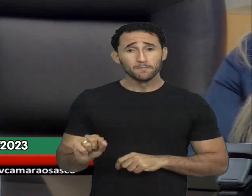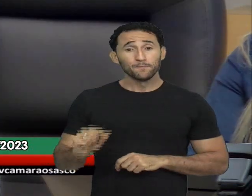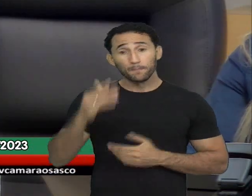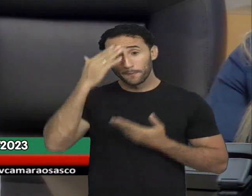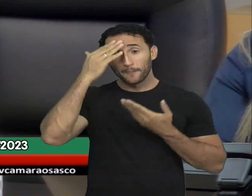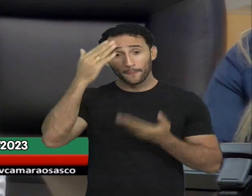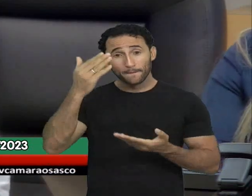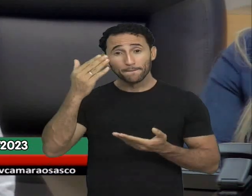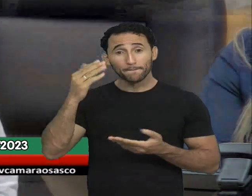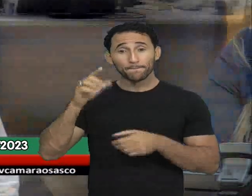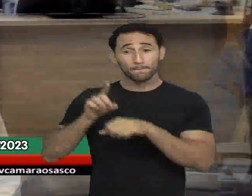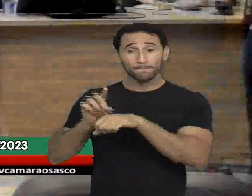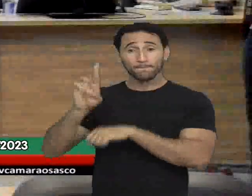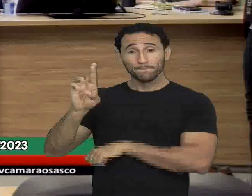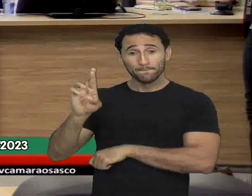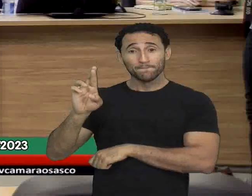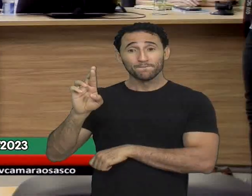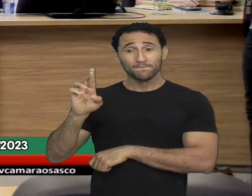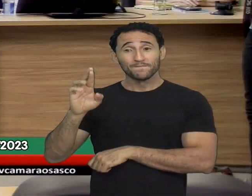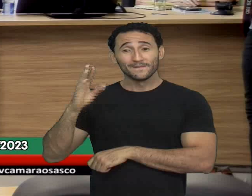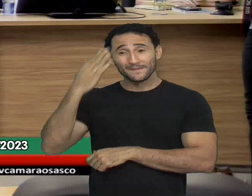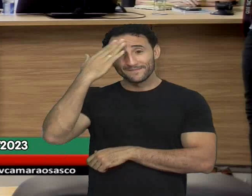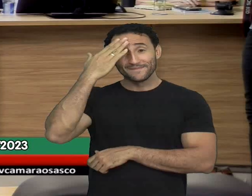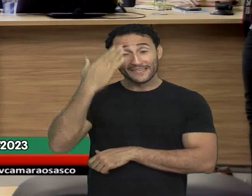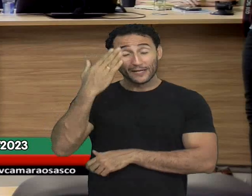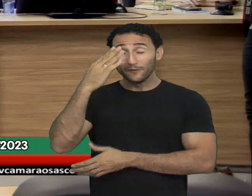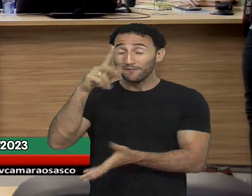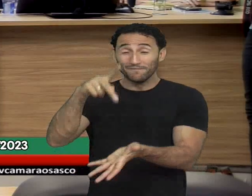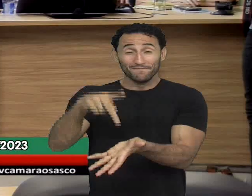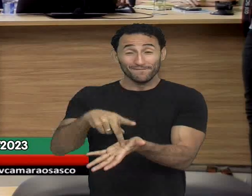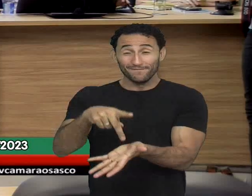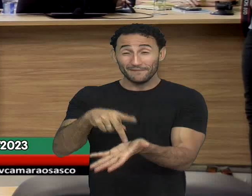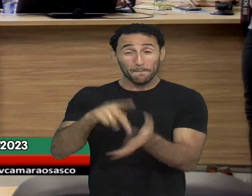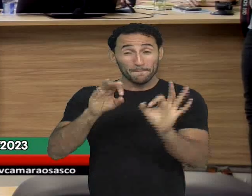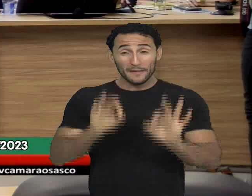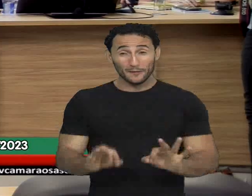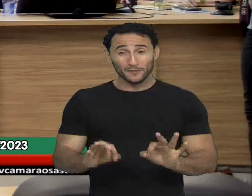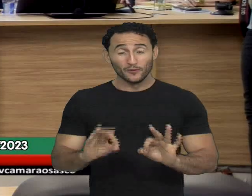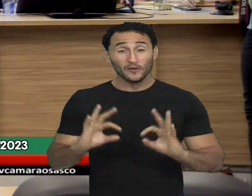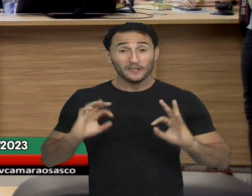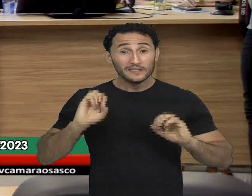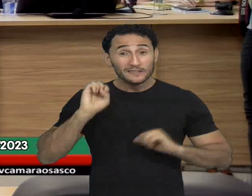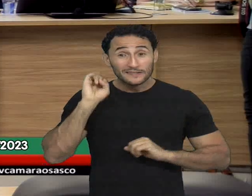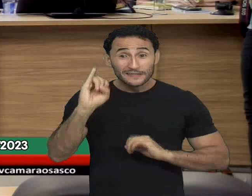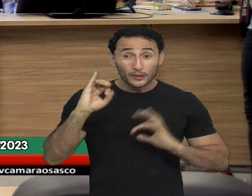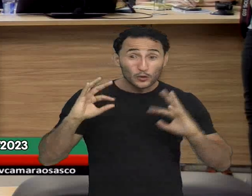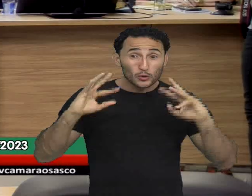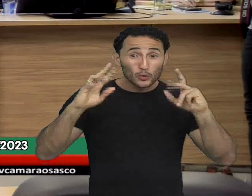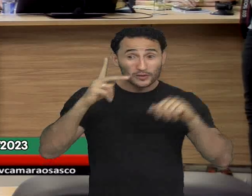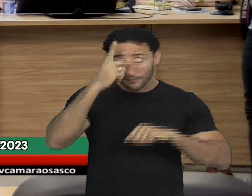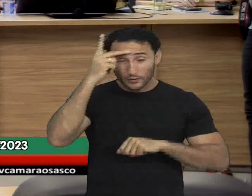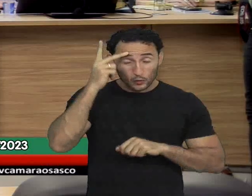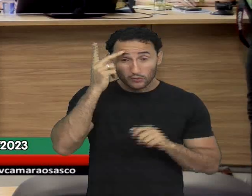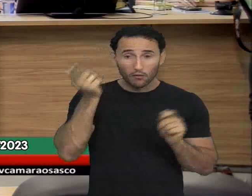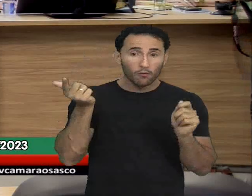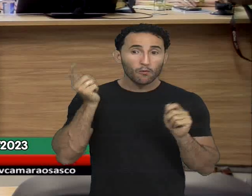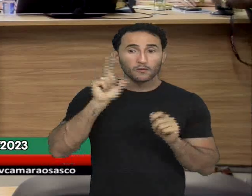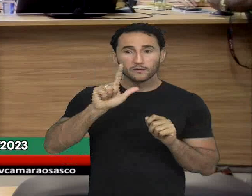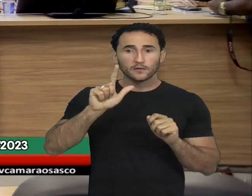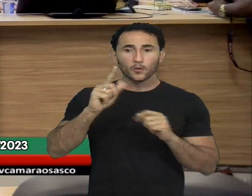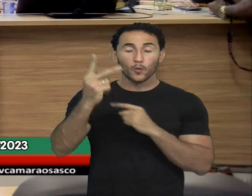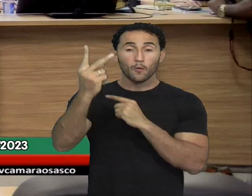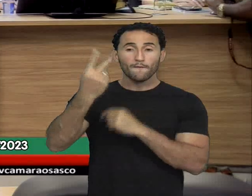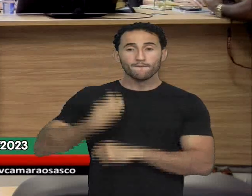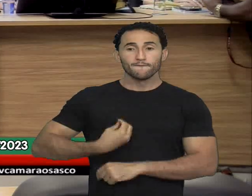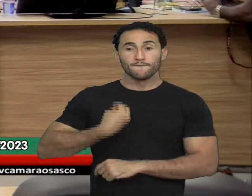doutor. Obrigado. Quero agradecer de verdade. Eu acho que, se todo mundo pudesse, né, ter essas prevenções no seu